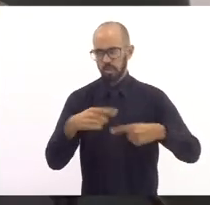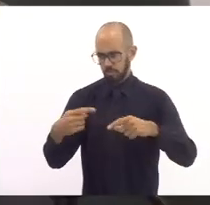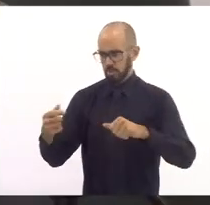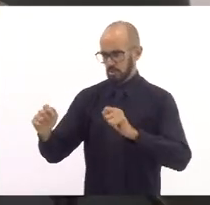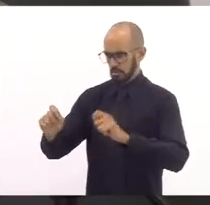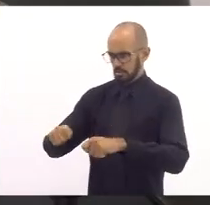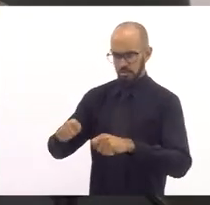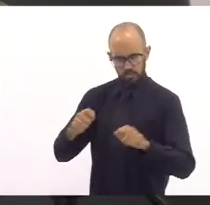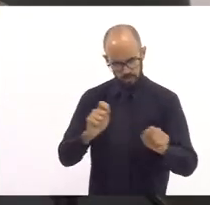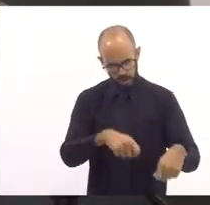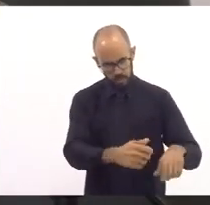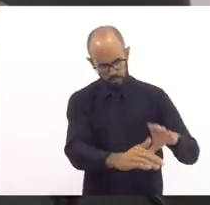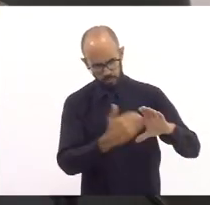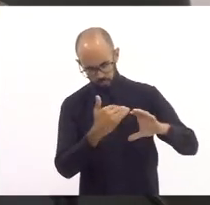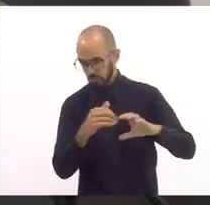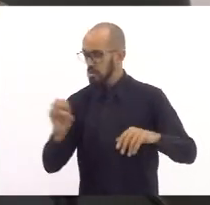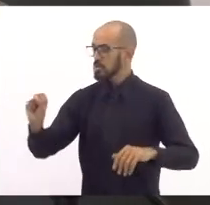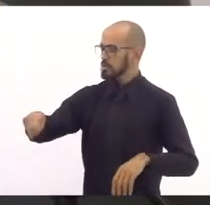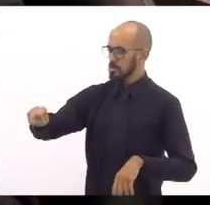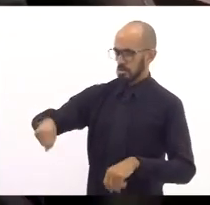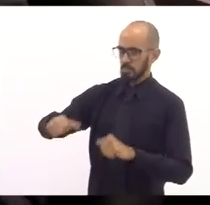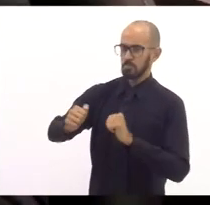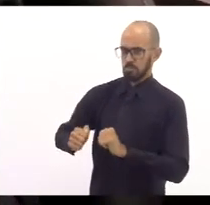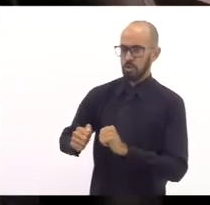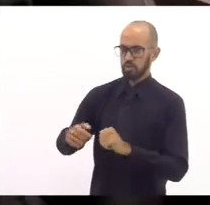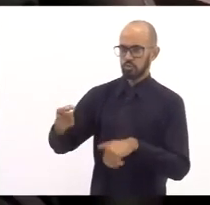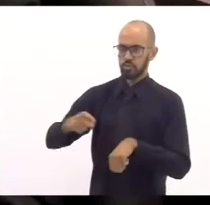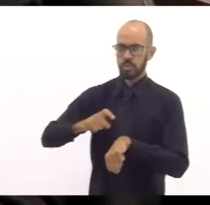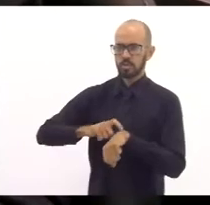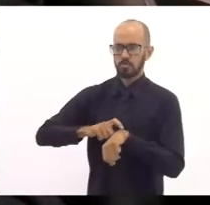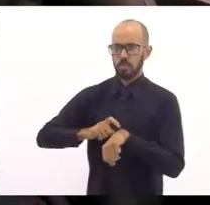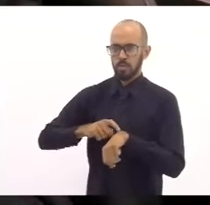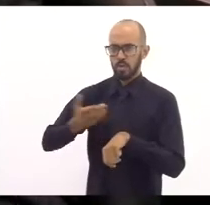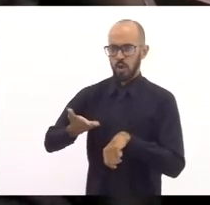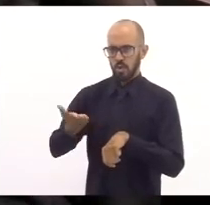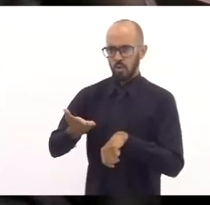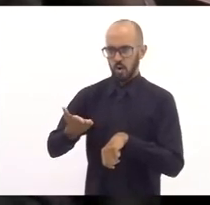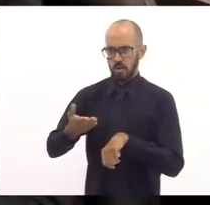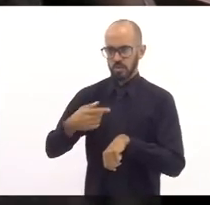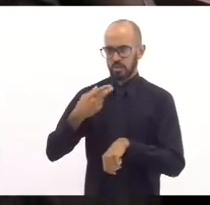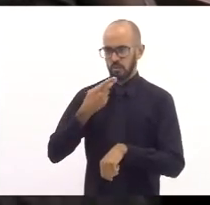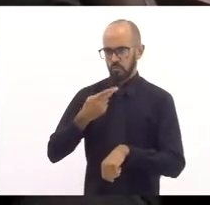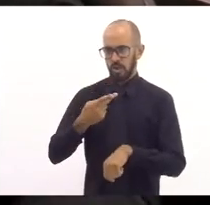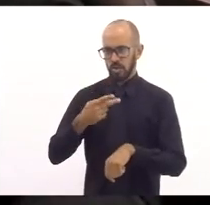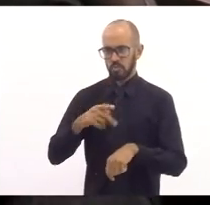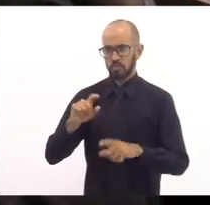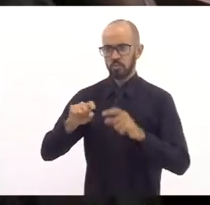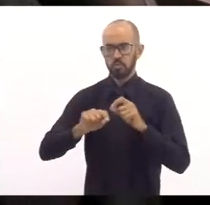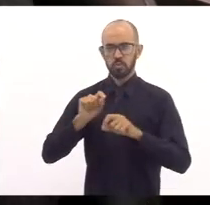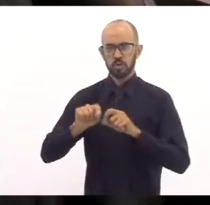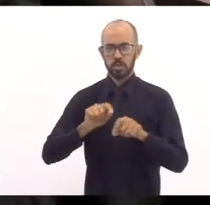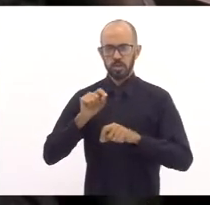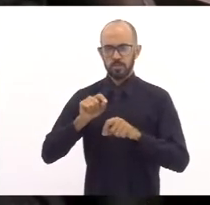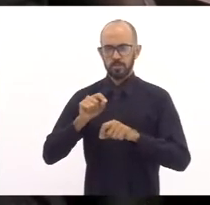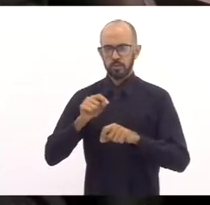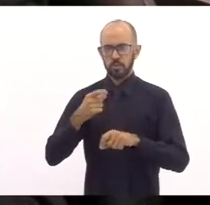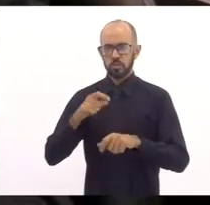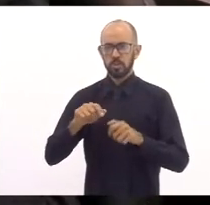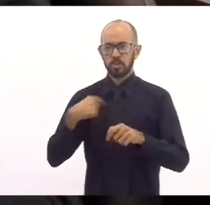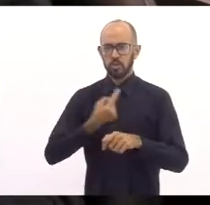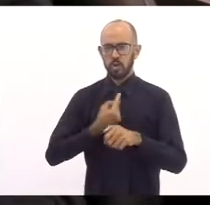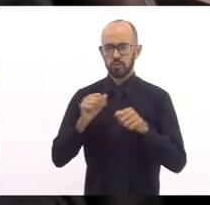Posso. Então, está em andamento exatamente nesse momento, claro. Enquanto falamos, nesse momento, claro. O resultado de sexta já está sendo reduzido a